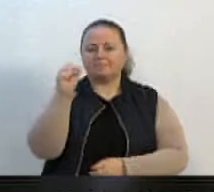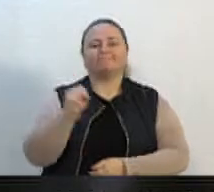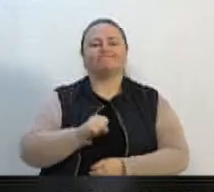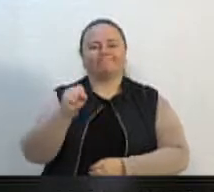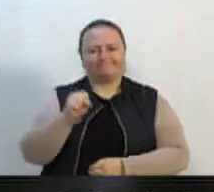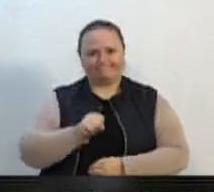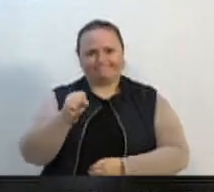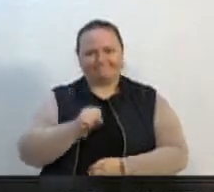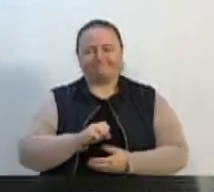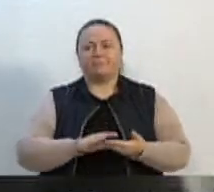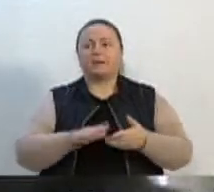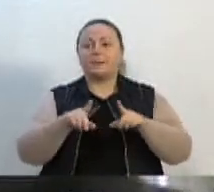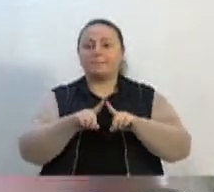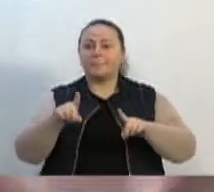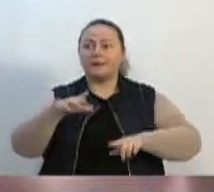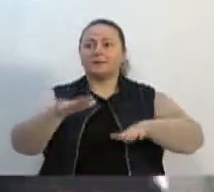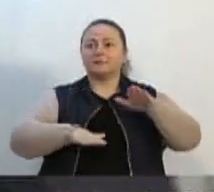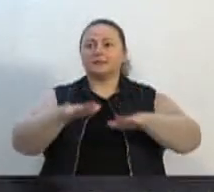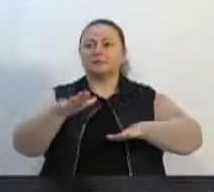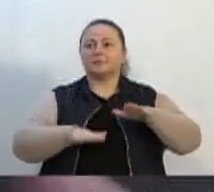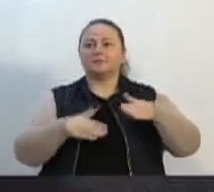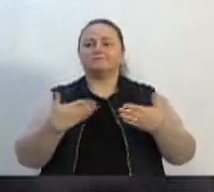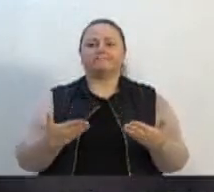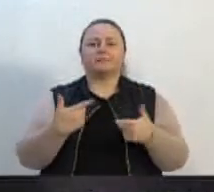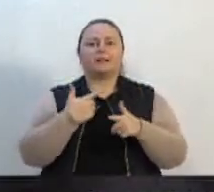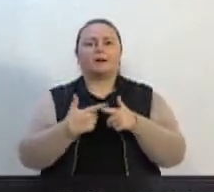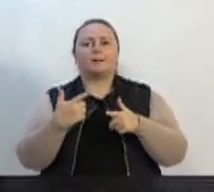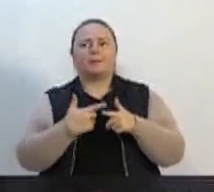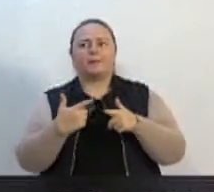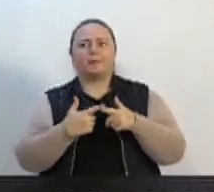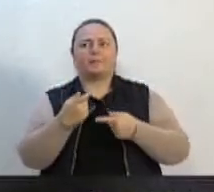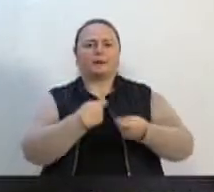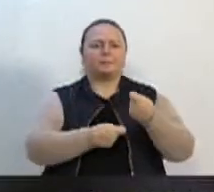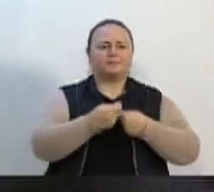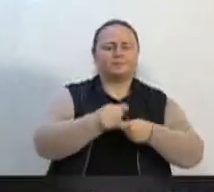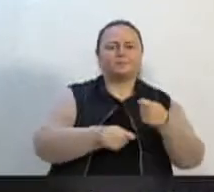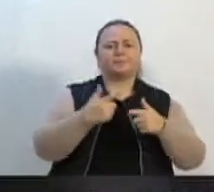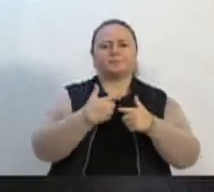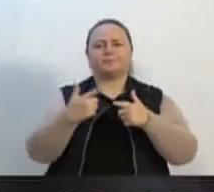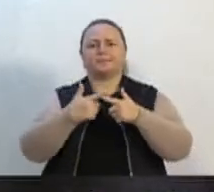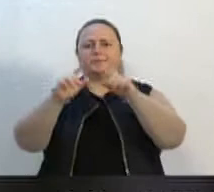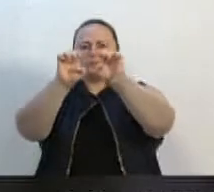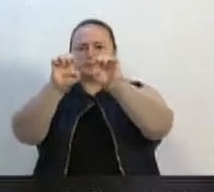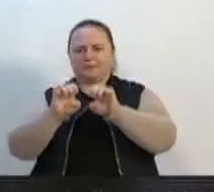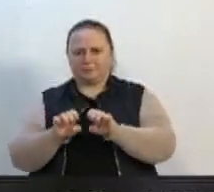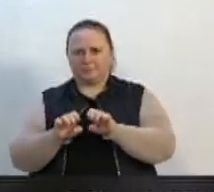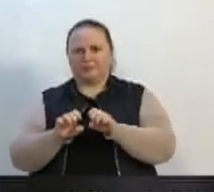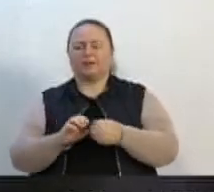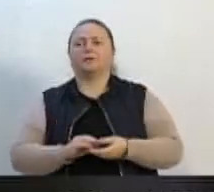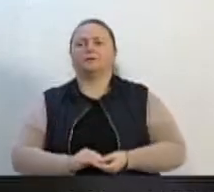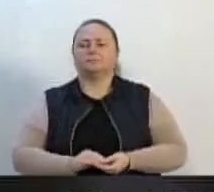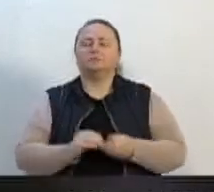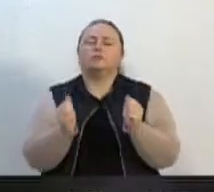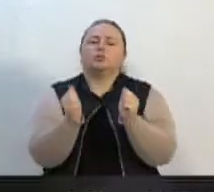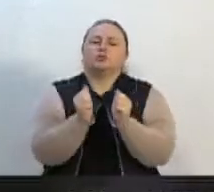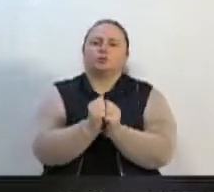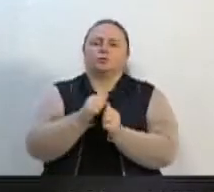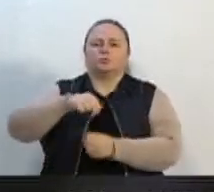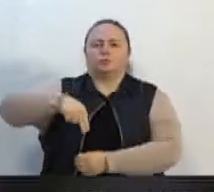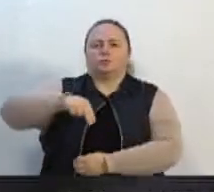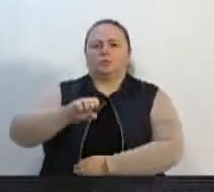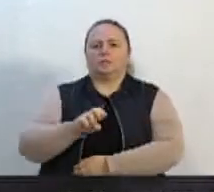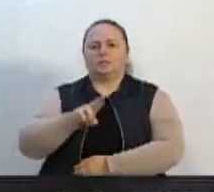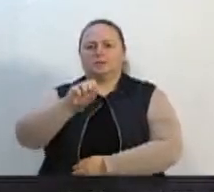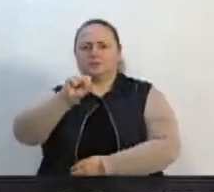porque às vezes na administração pública a gente tem problemas administrativos e problemas estruturais. Eu quero fazer também um reconhecimento público à Neuza, um reconhecimento